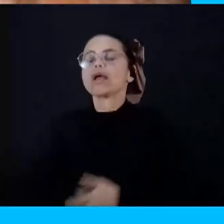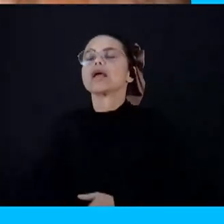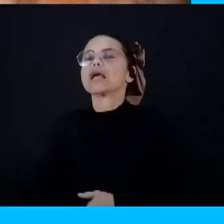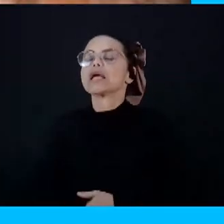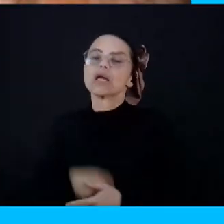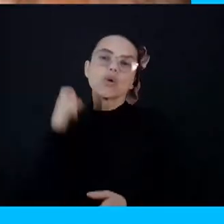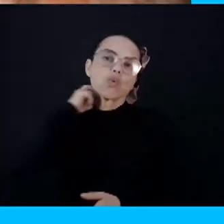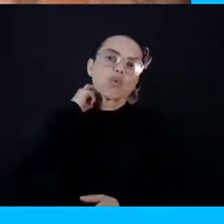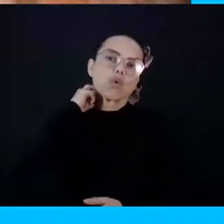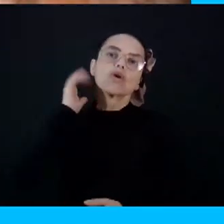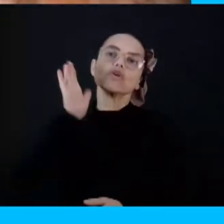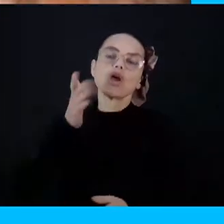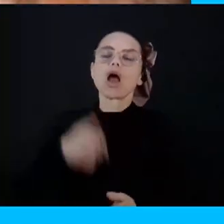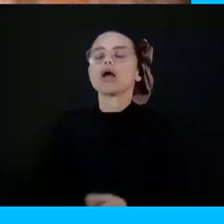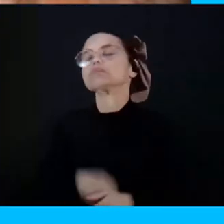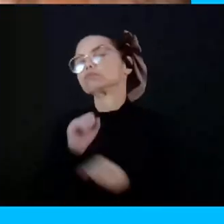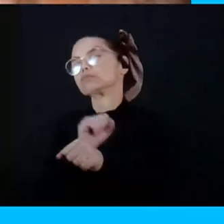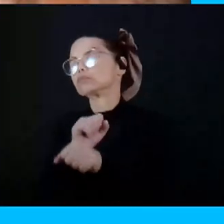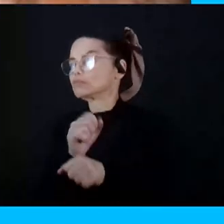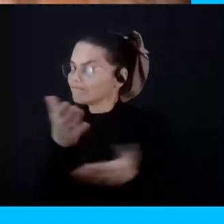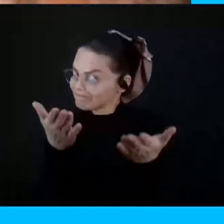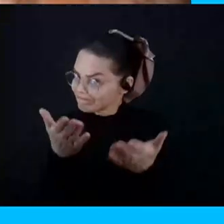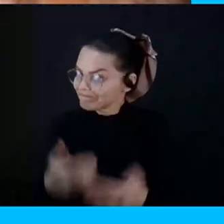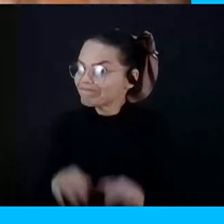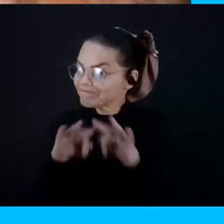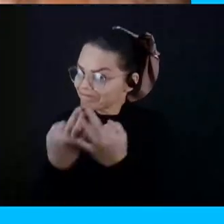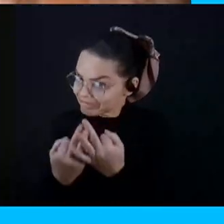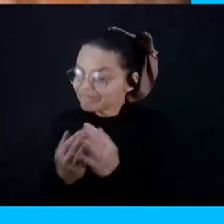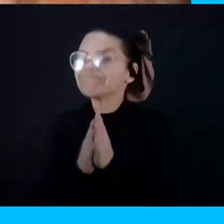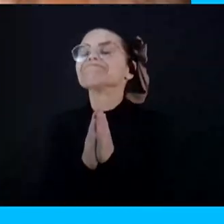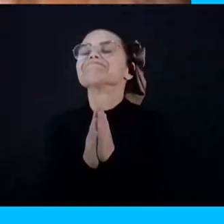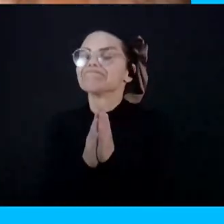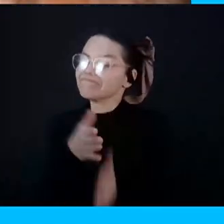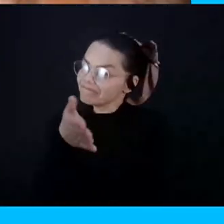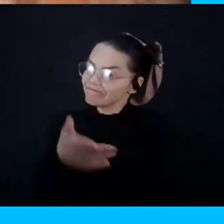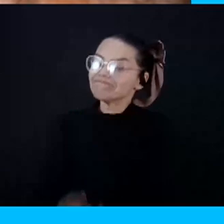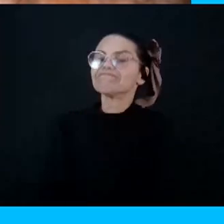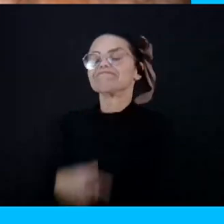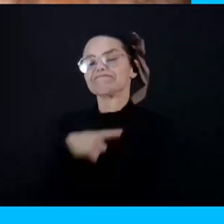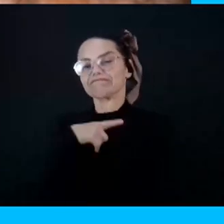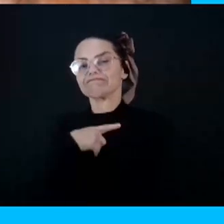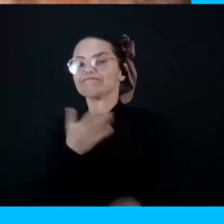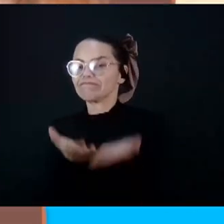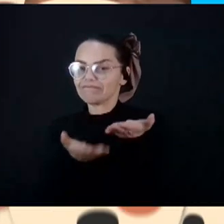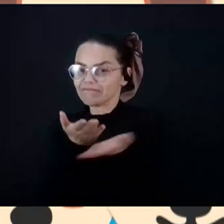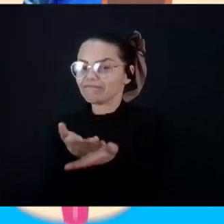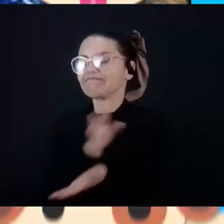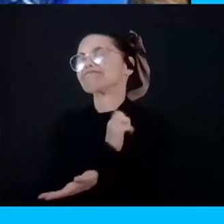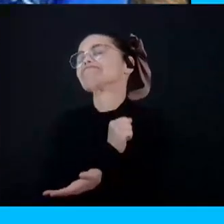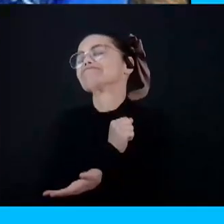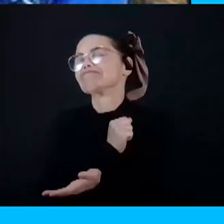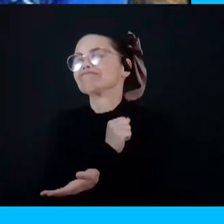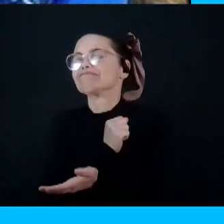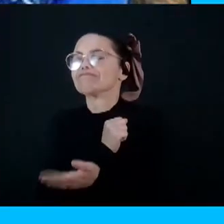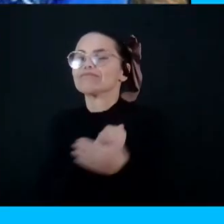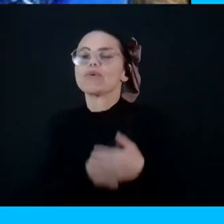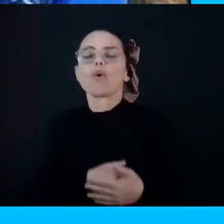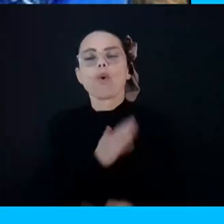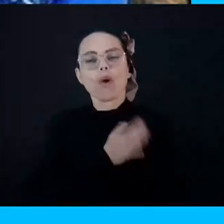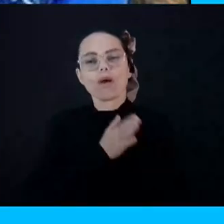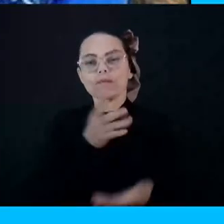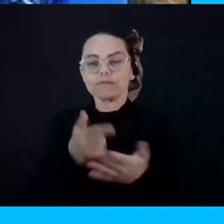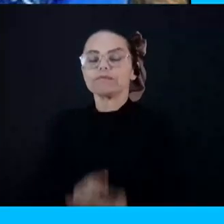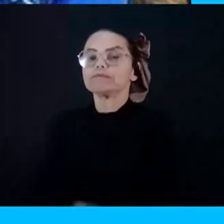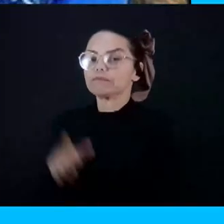microchipado, aguardando uma família para dedicar tanto amor guardado. O Eros é